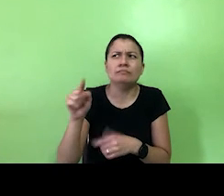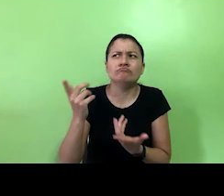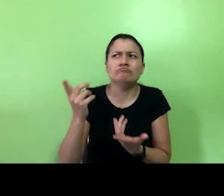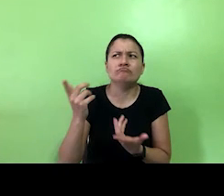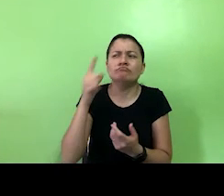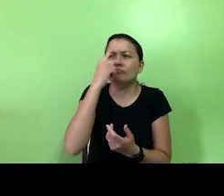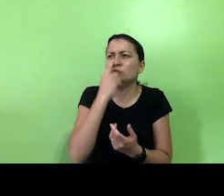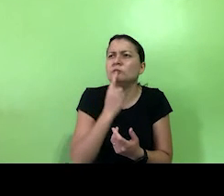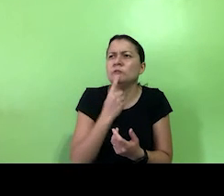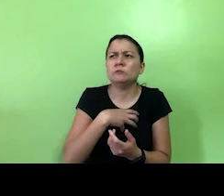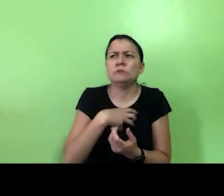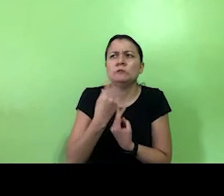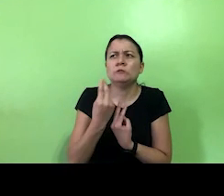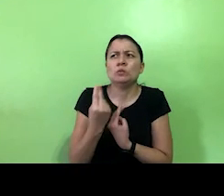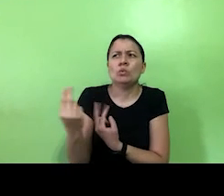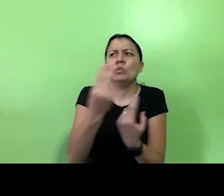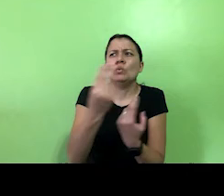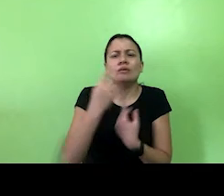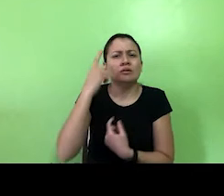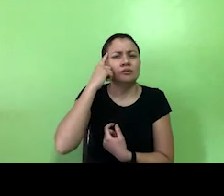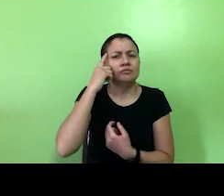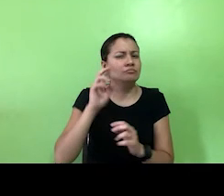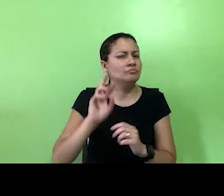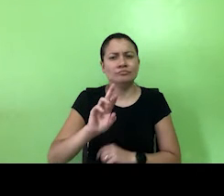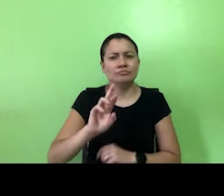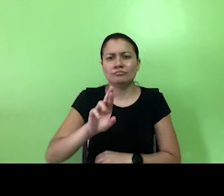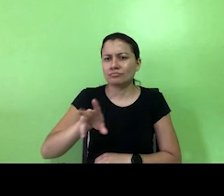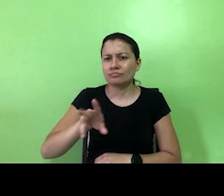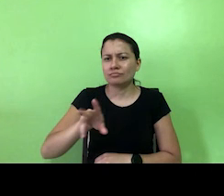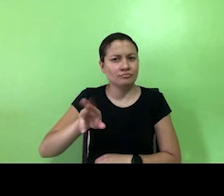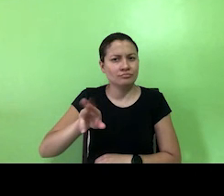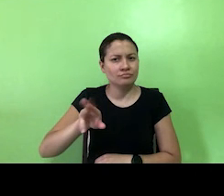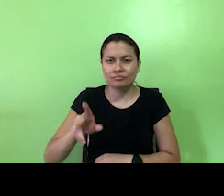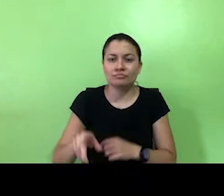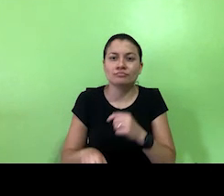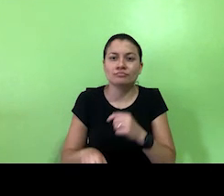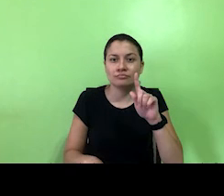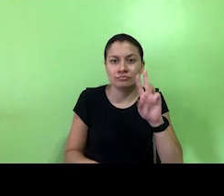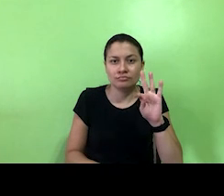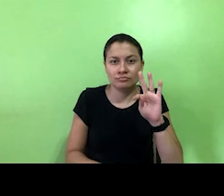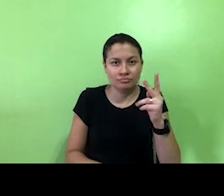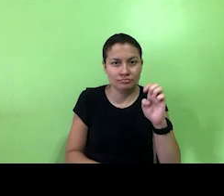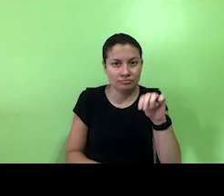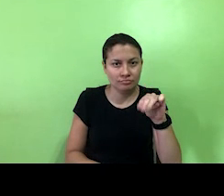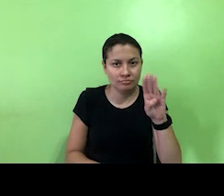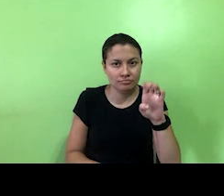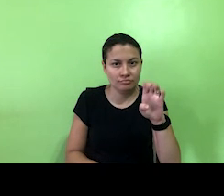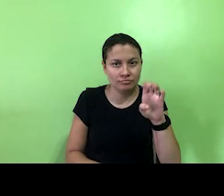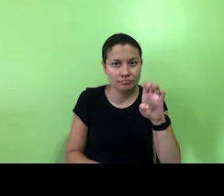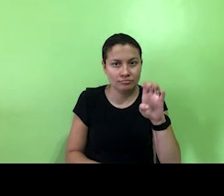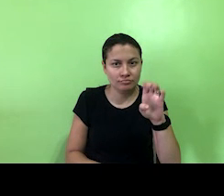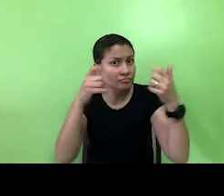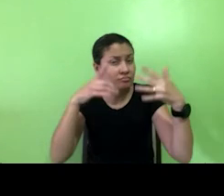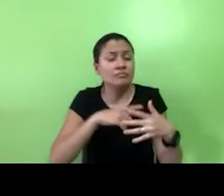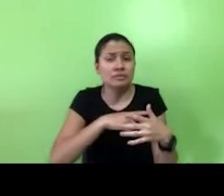né? Mas não é. Dependendo de diversos fatores, como aqueles que Gutenberg trouxe, nós vamos ter usuários surdos com